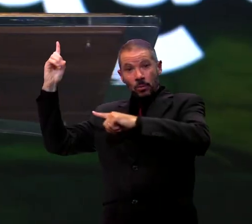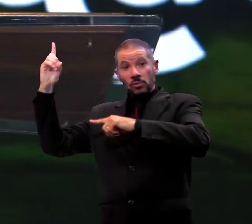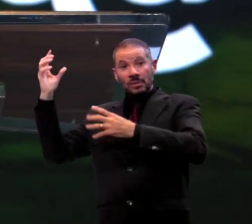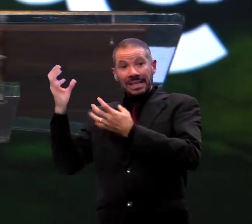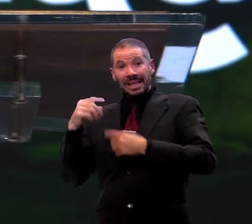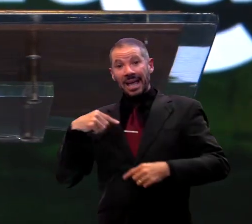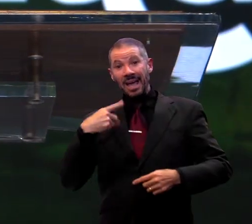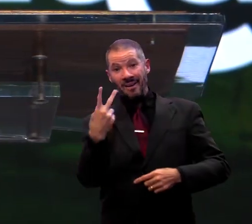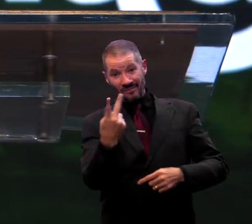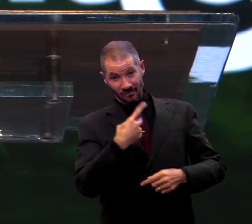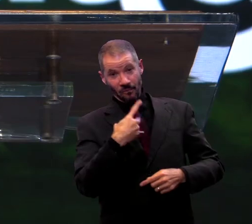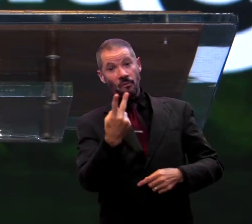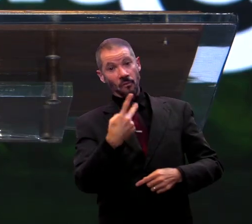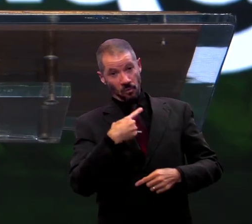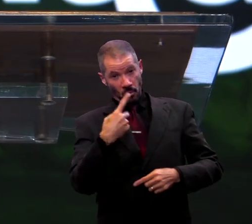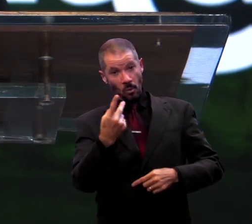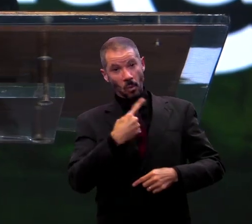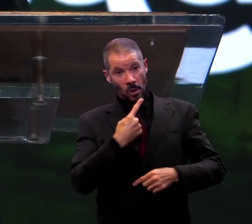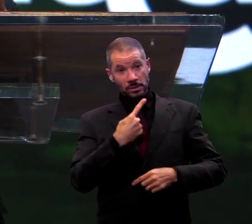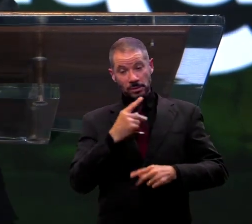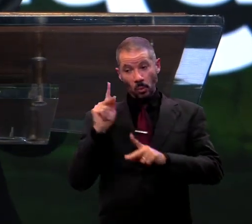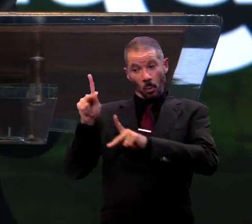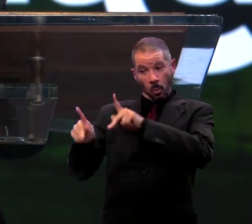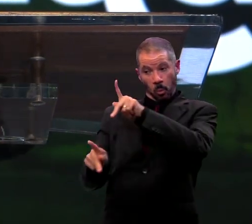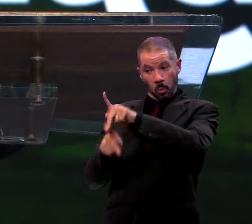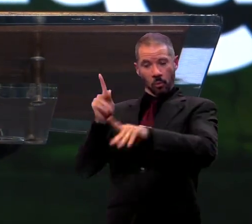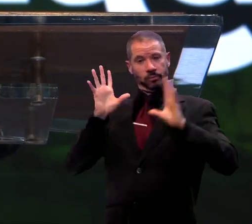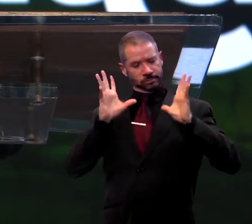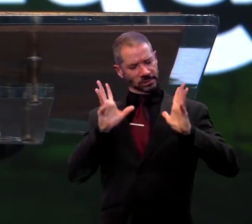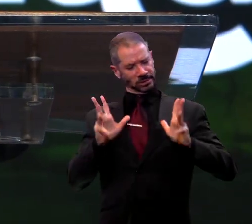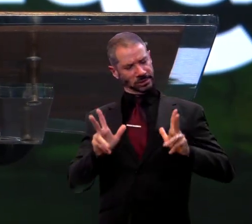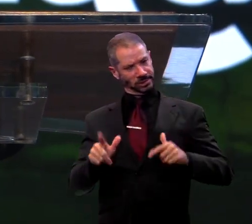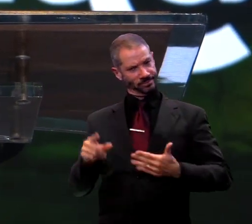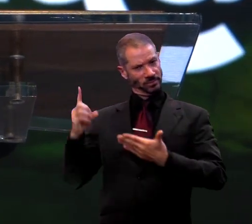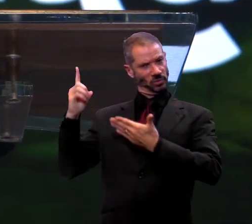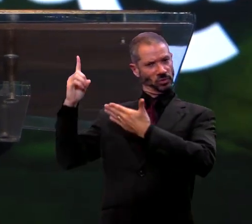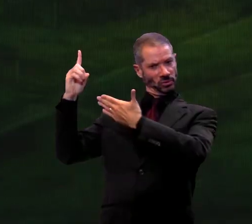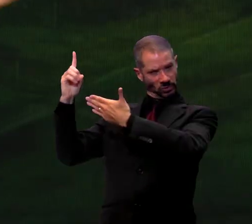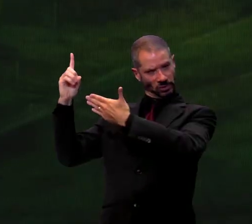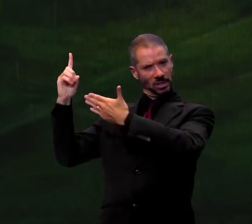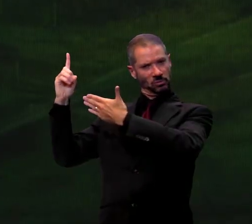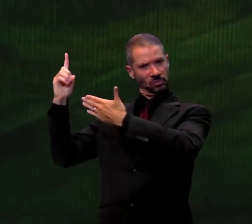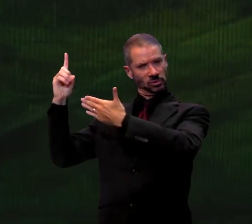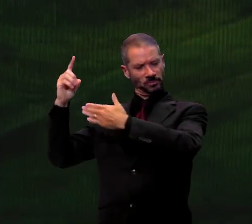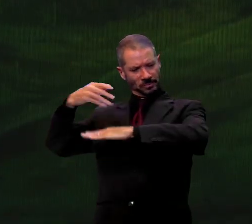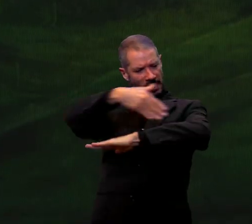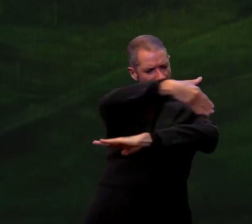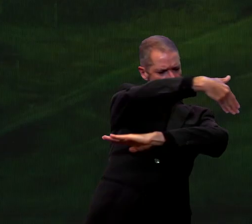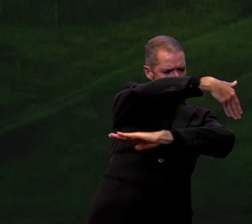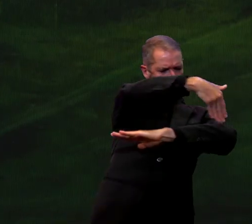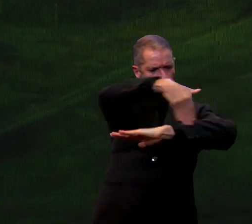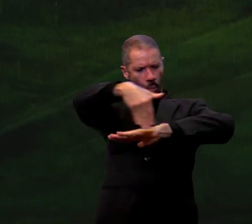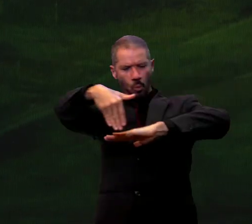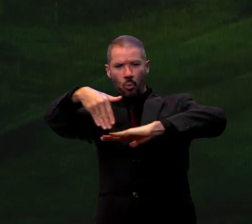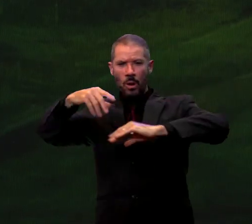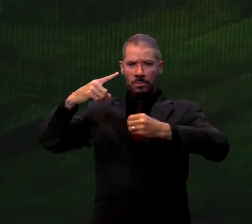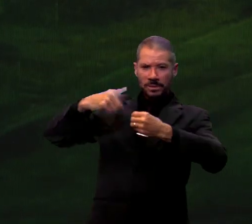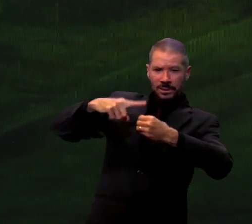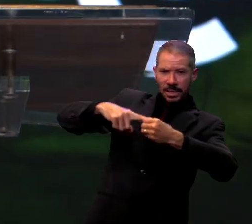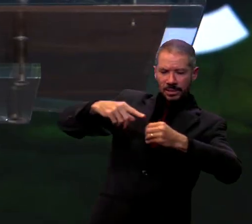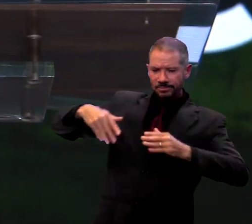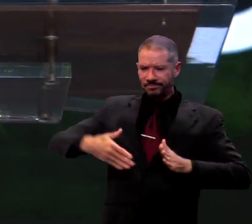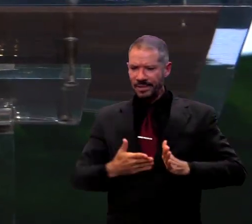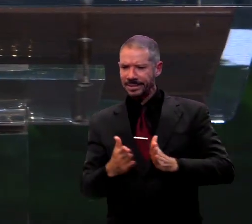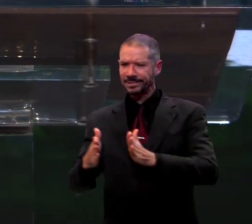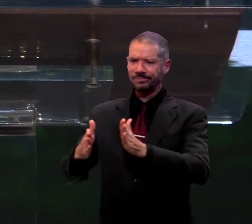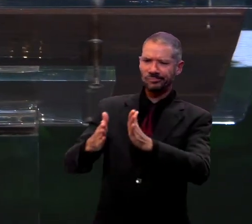você sejamos esse povo santo de Deus, que pelas ruas da cidade, pelas estradas